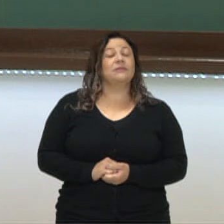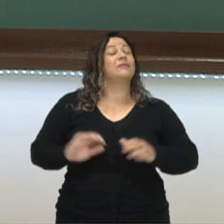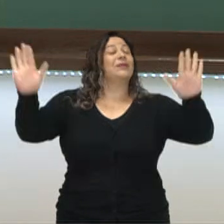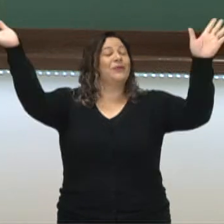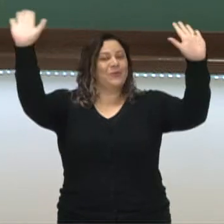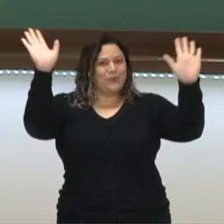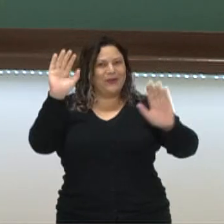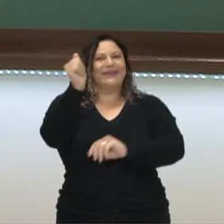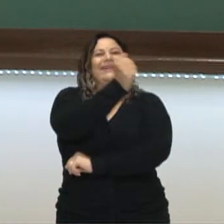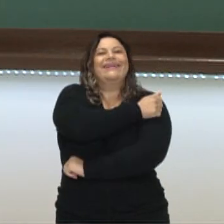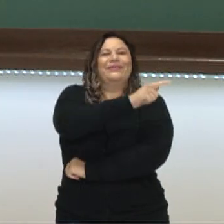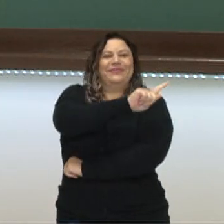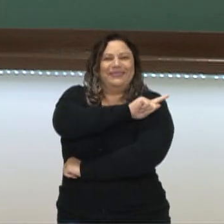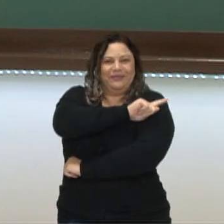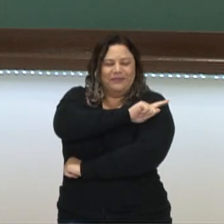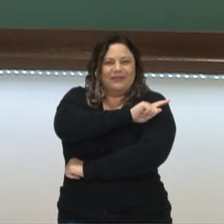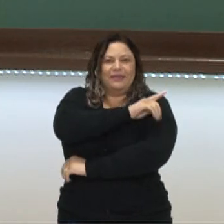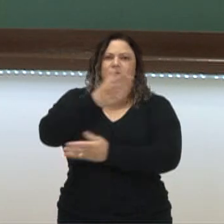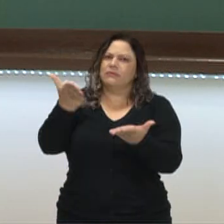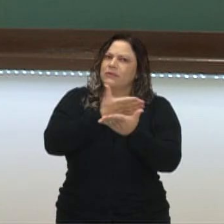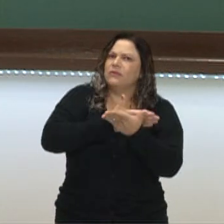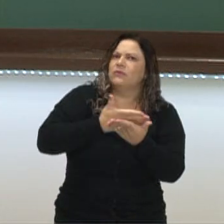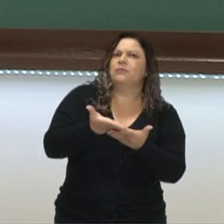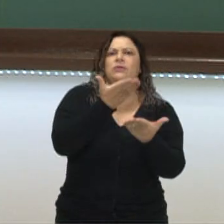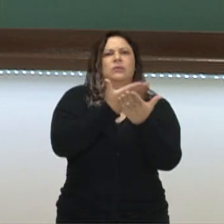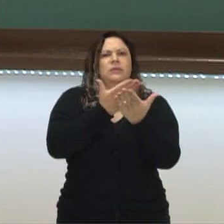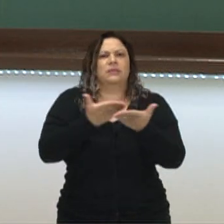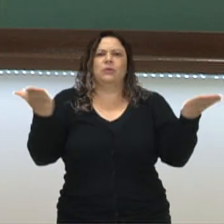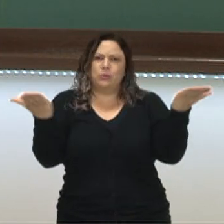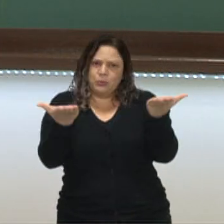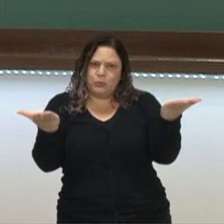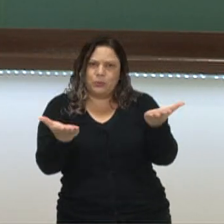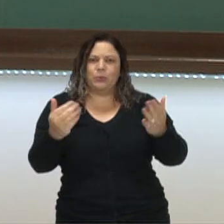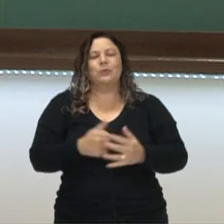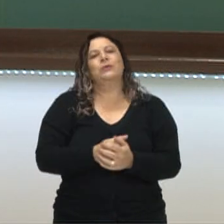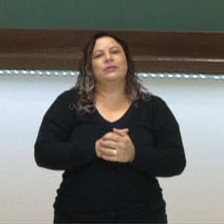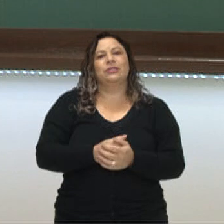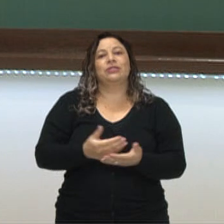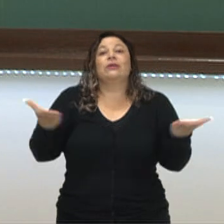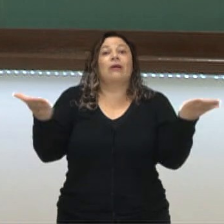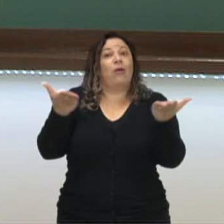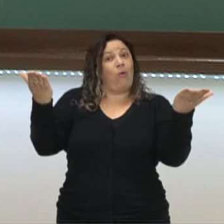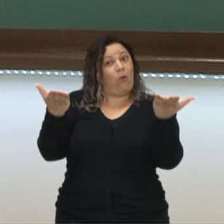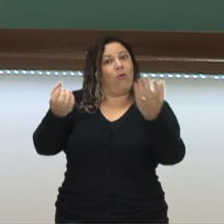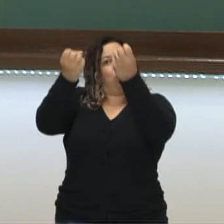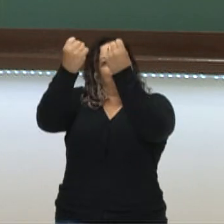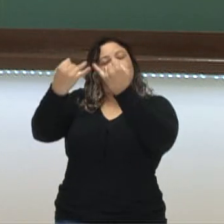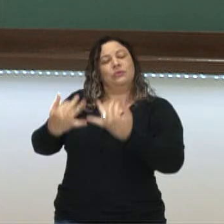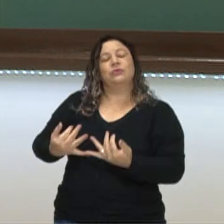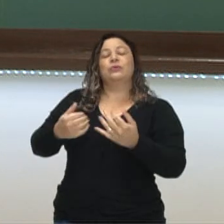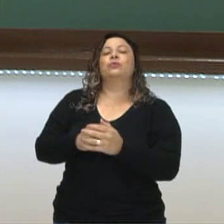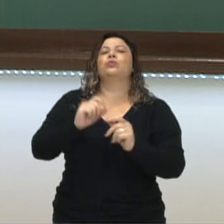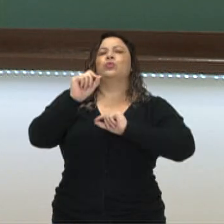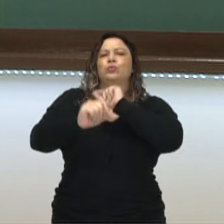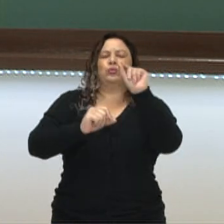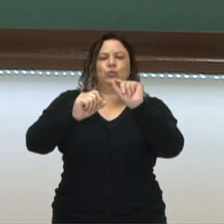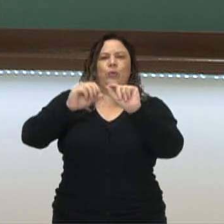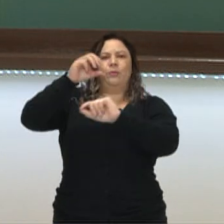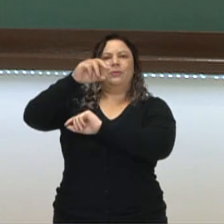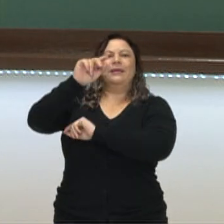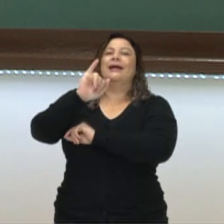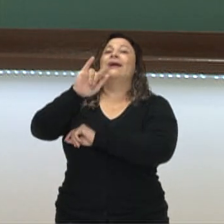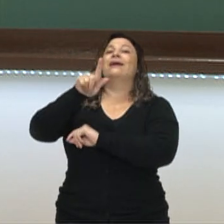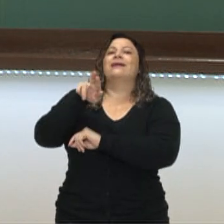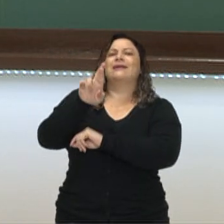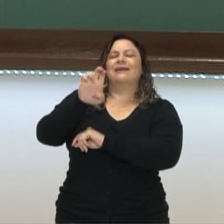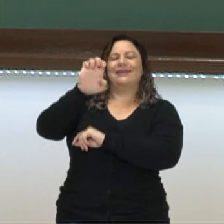Olá, alunos dos sétimos anos. Vamos começar a nossa aula de hoje? Hoje nós vamos falar sobre a Igreja Medieval.